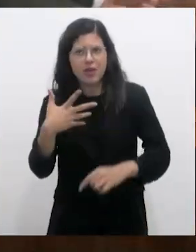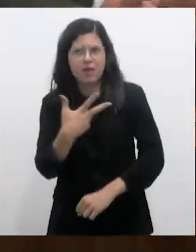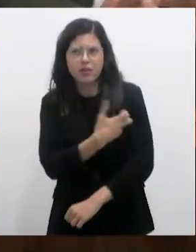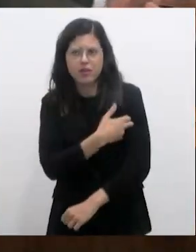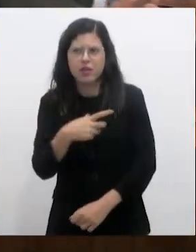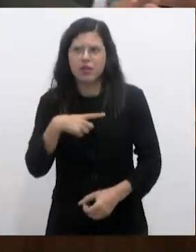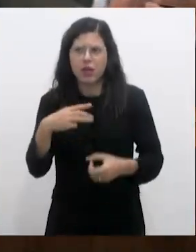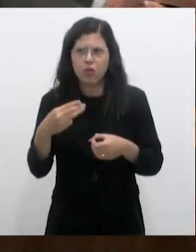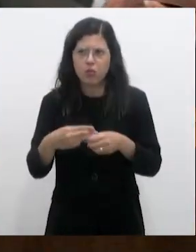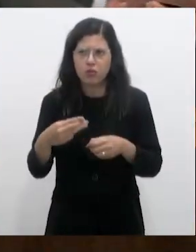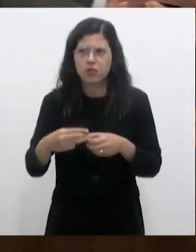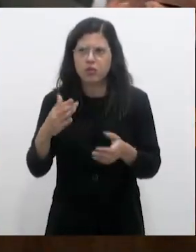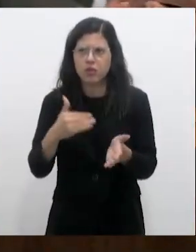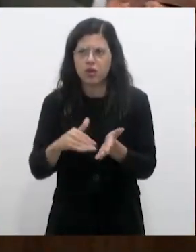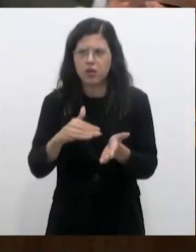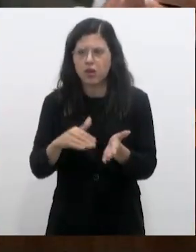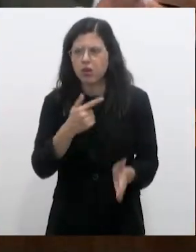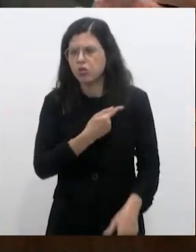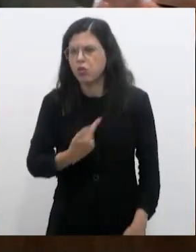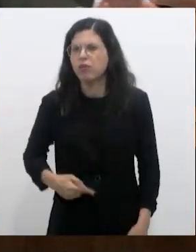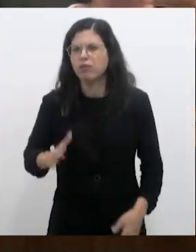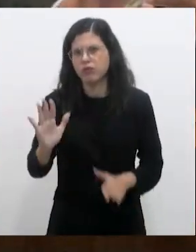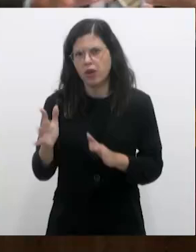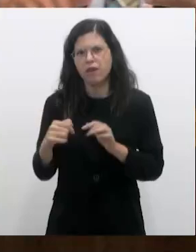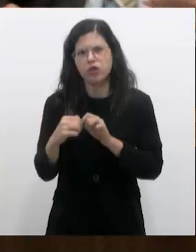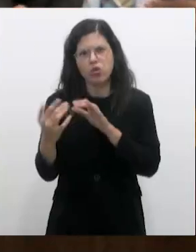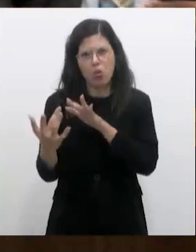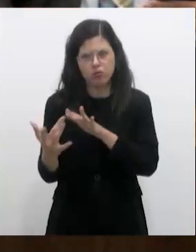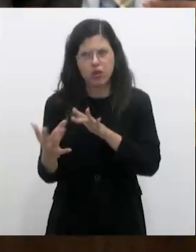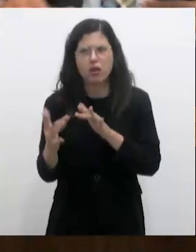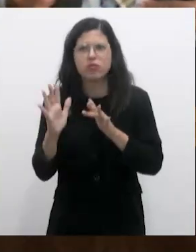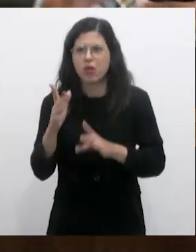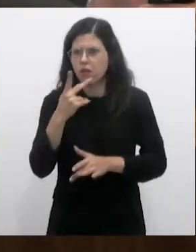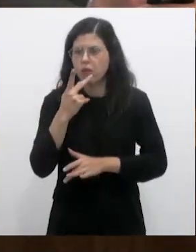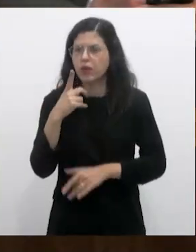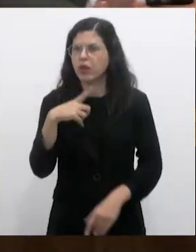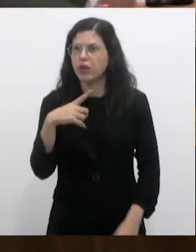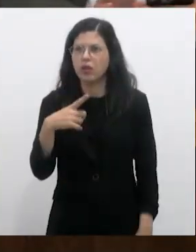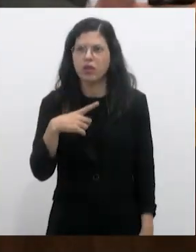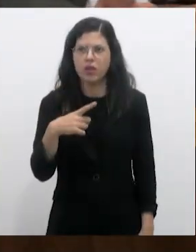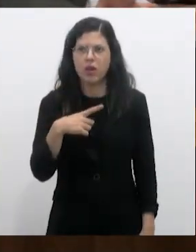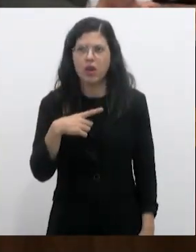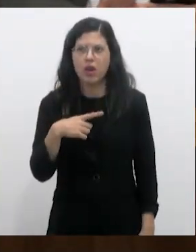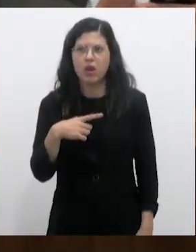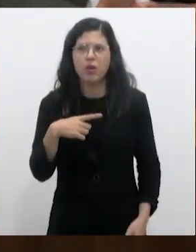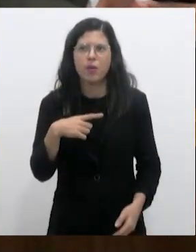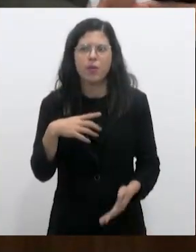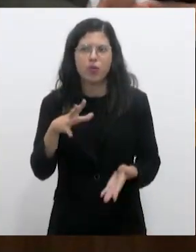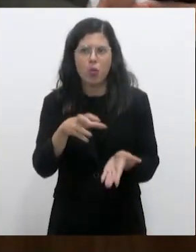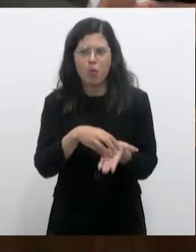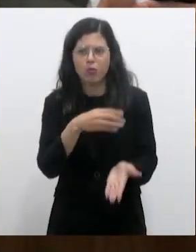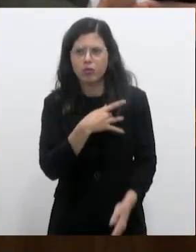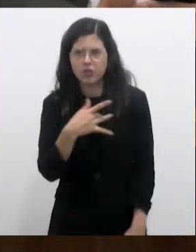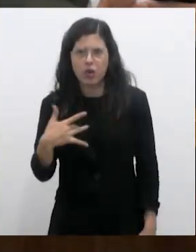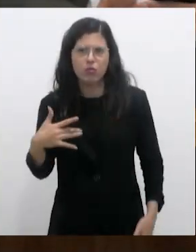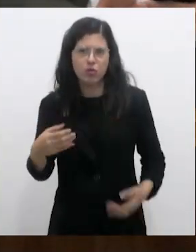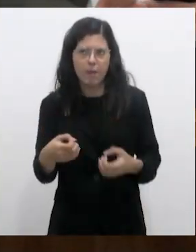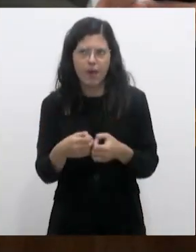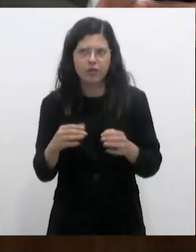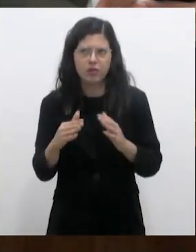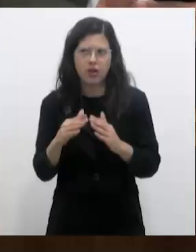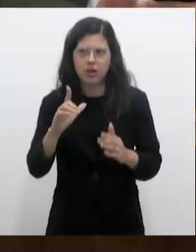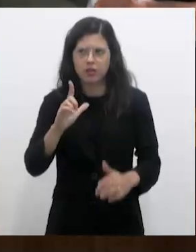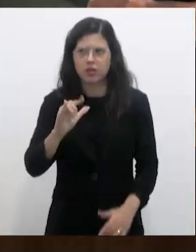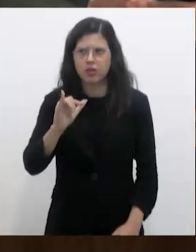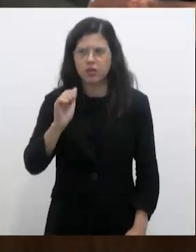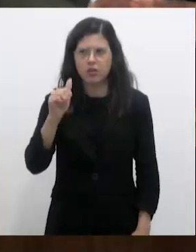tem no município, a secretária de governo já fez contato com o nosso mandato, já confirmou que tem no posto de saúde próximo à casa do Liam e nos próximos dias ele vai